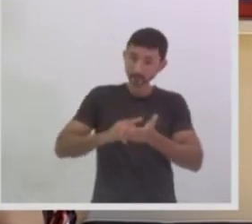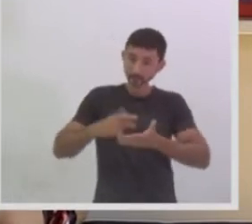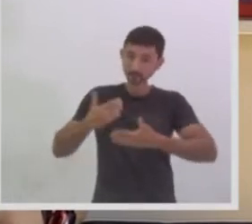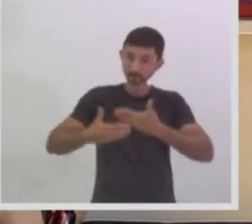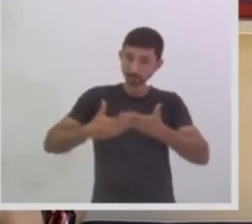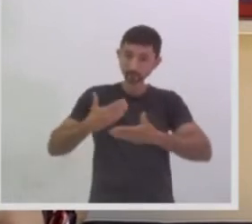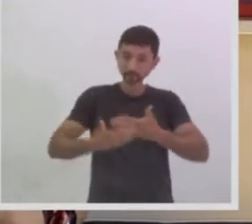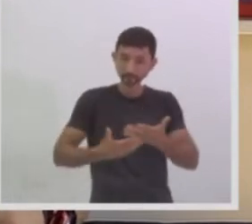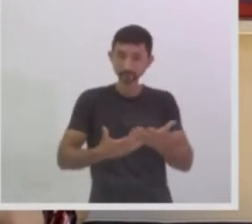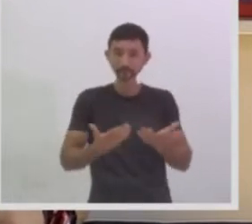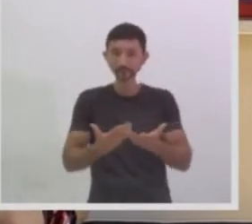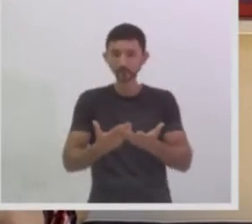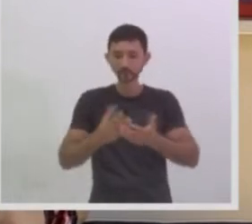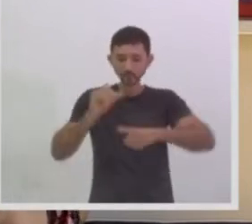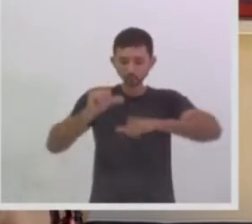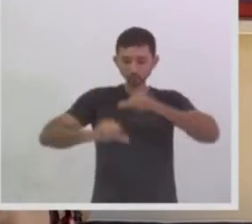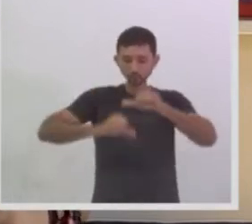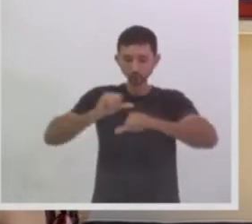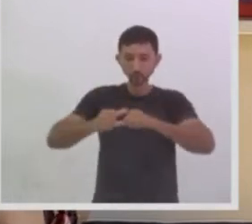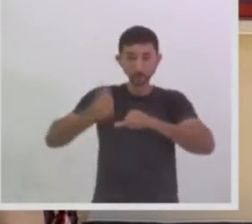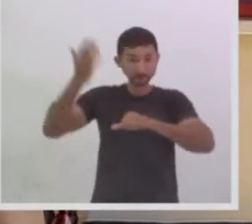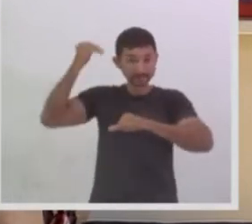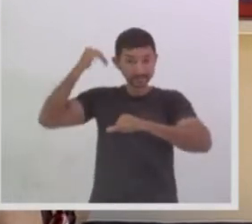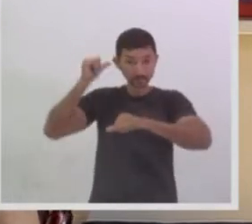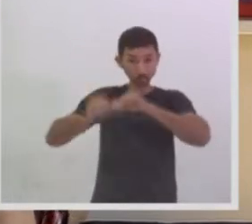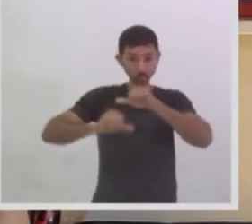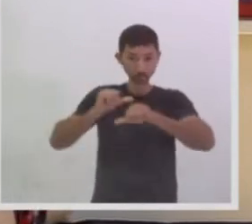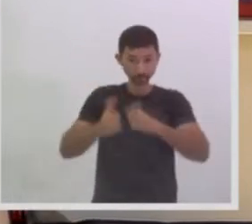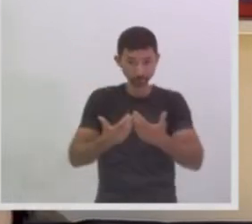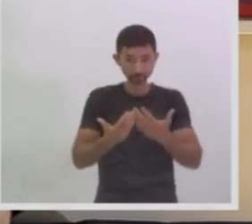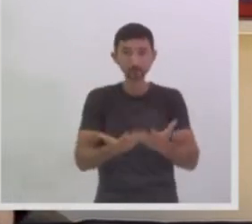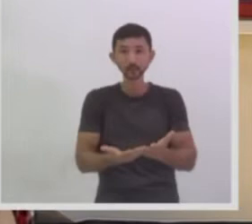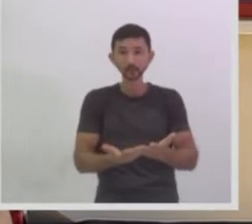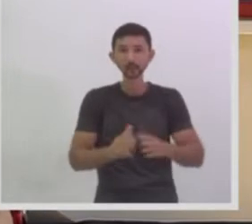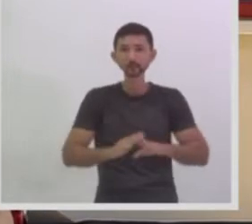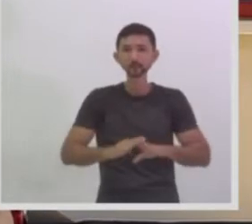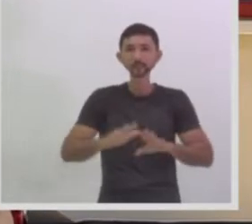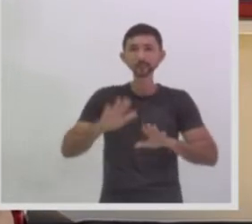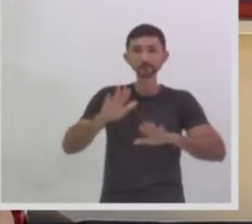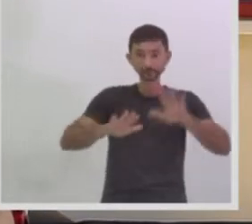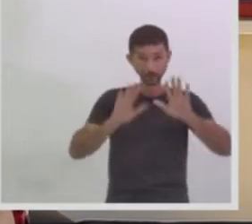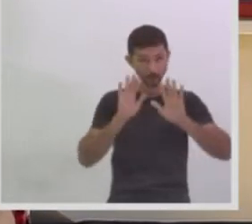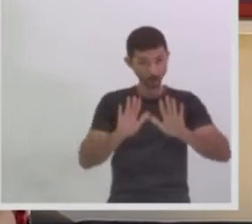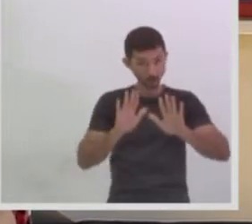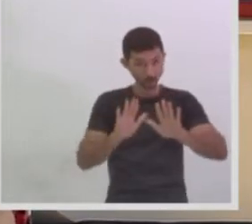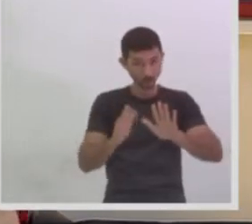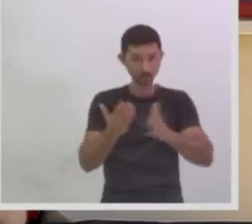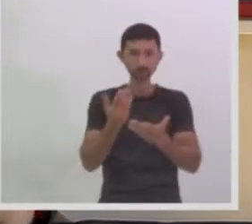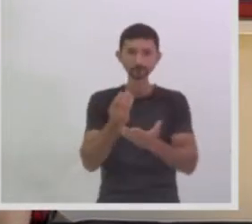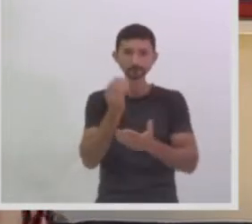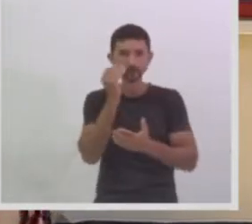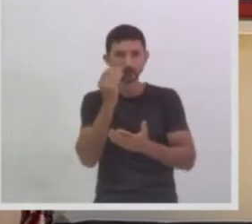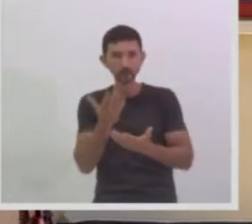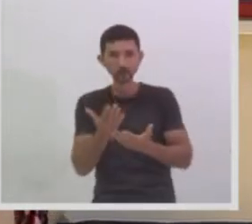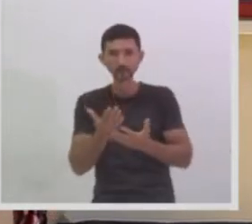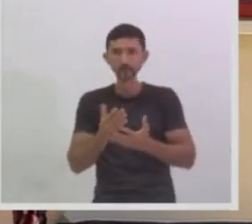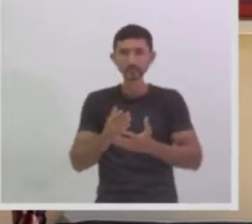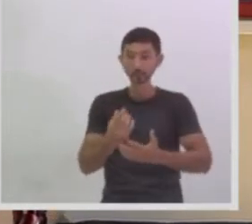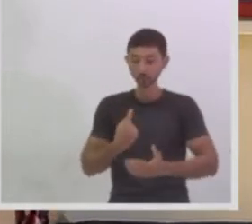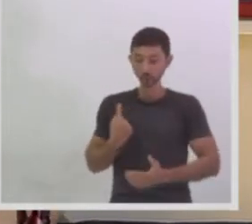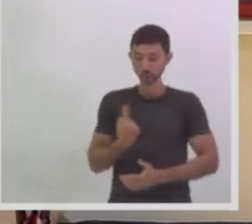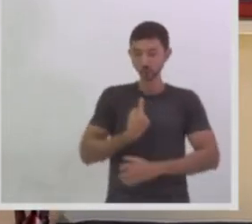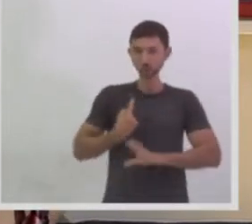haja transformações no passado. Mas nós sabemos que não é assim, porque ninguém